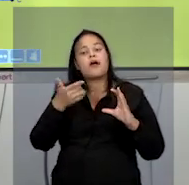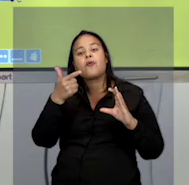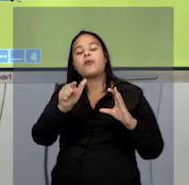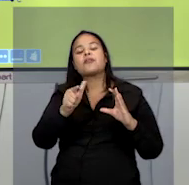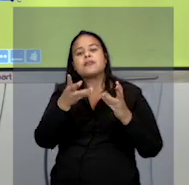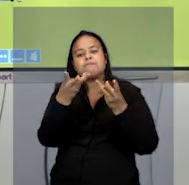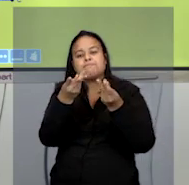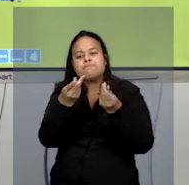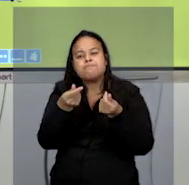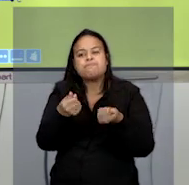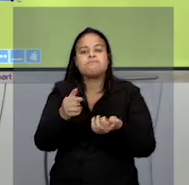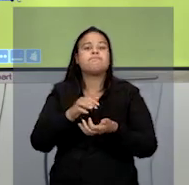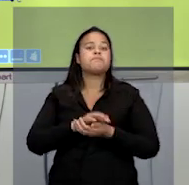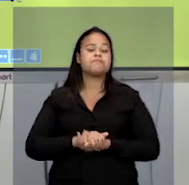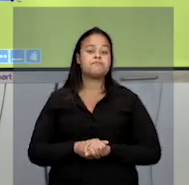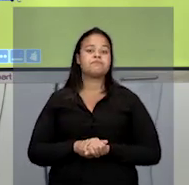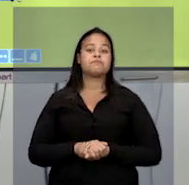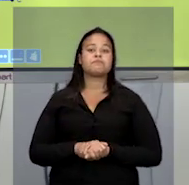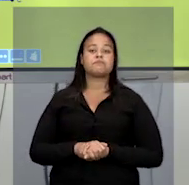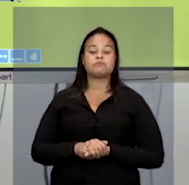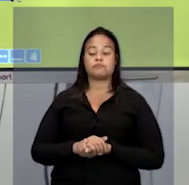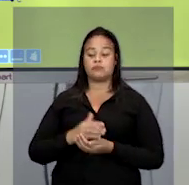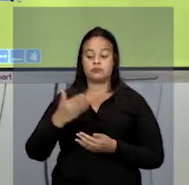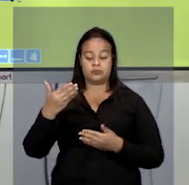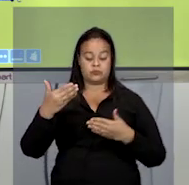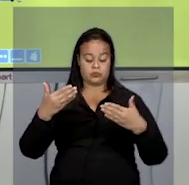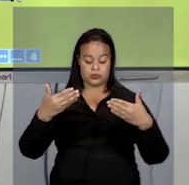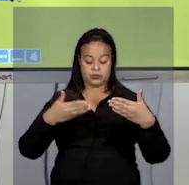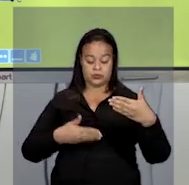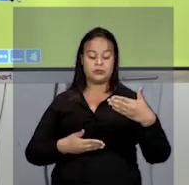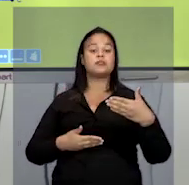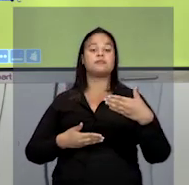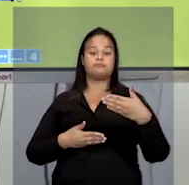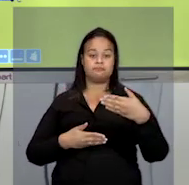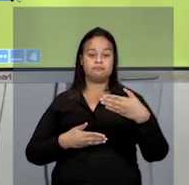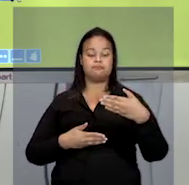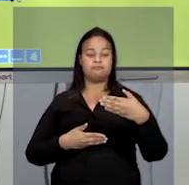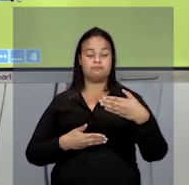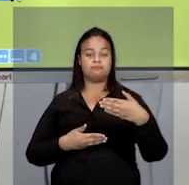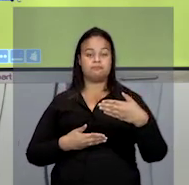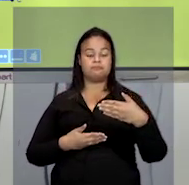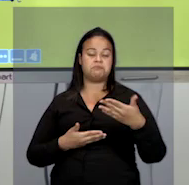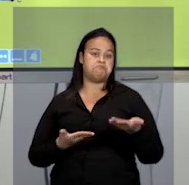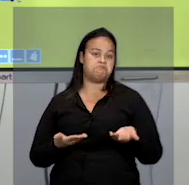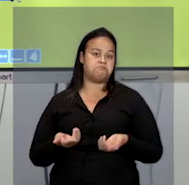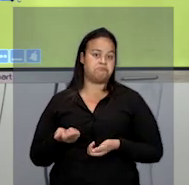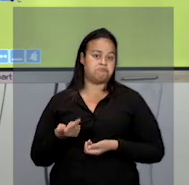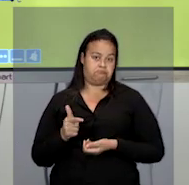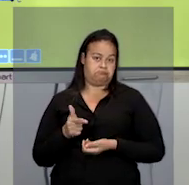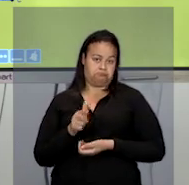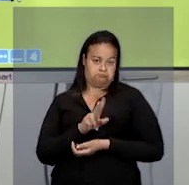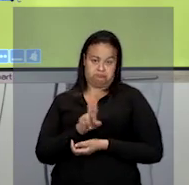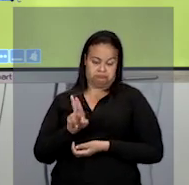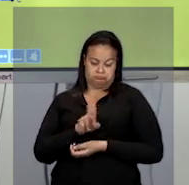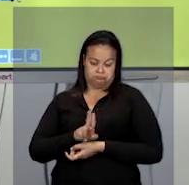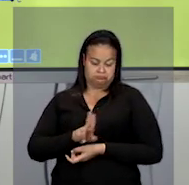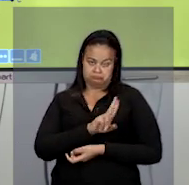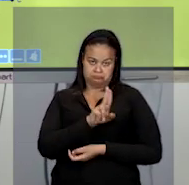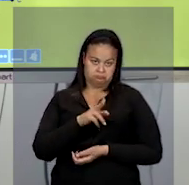próxima. Existem três lados. Até então, os lados do triângulo não tinham nomes.